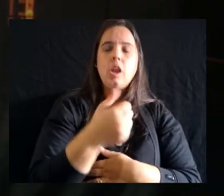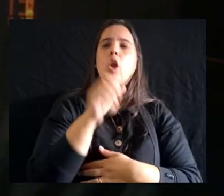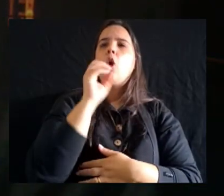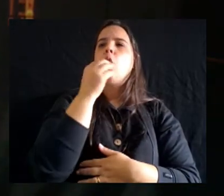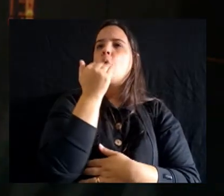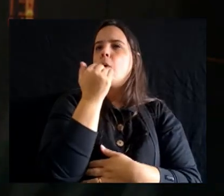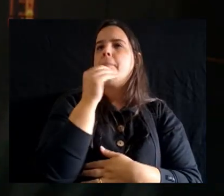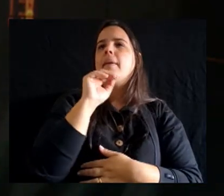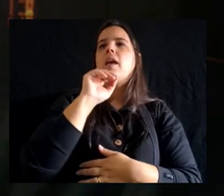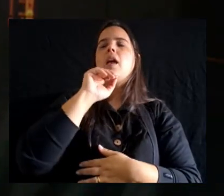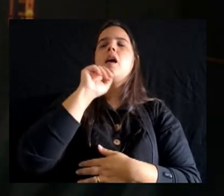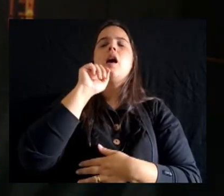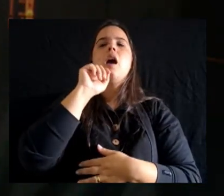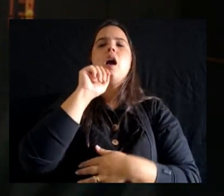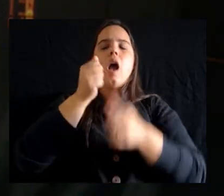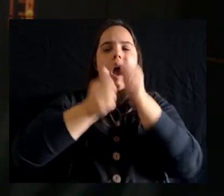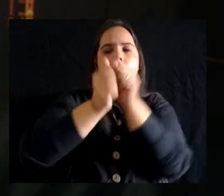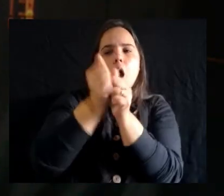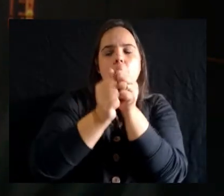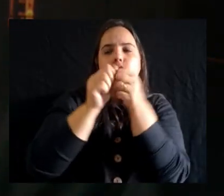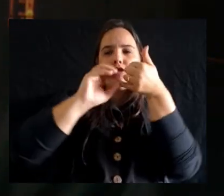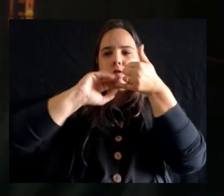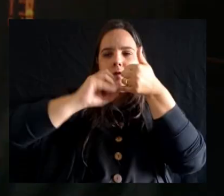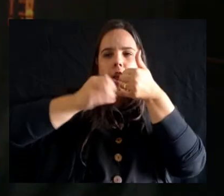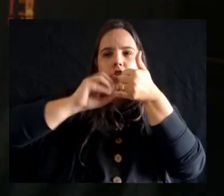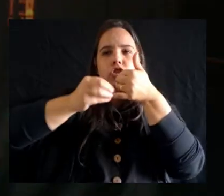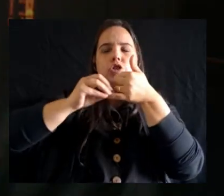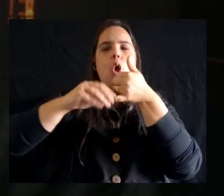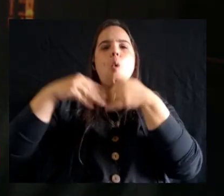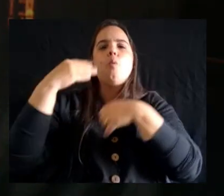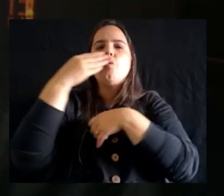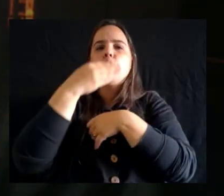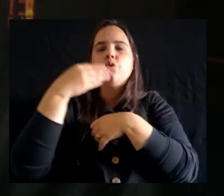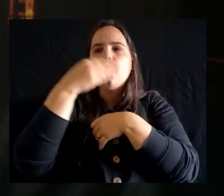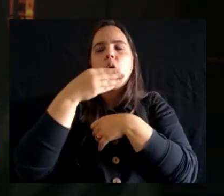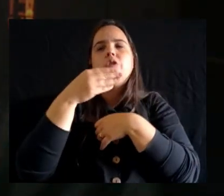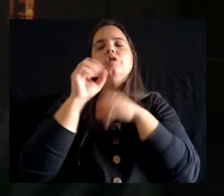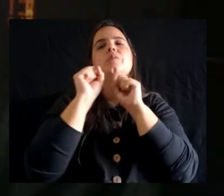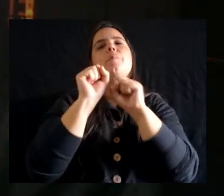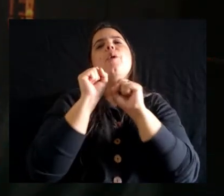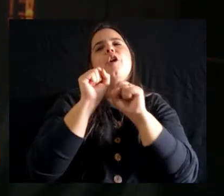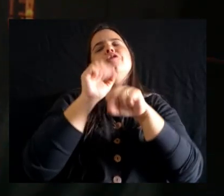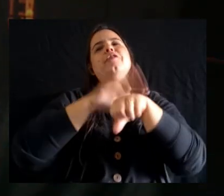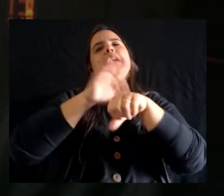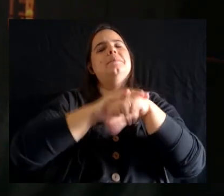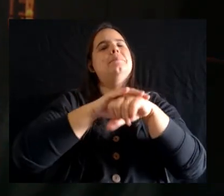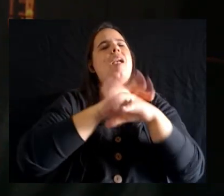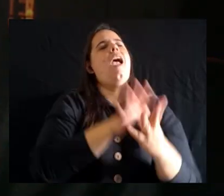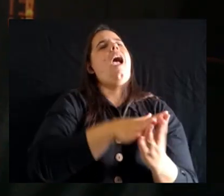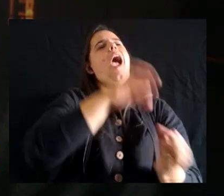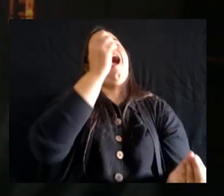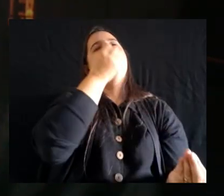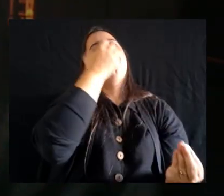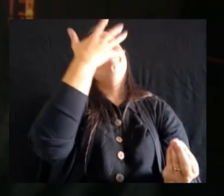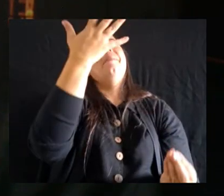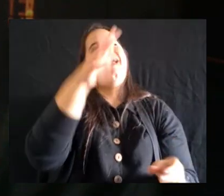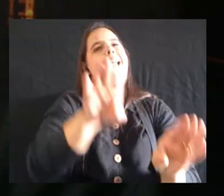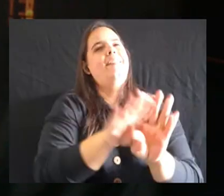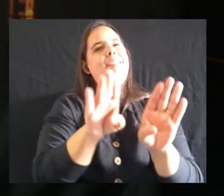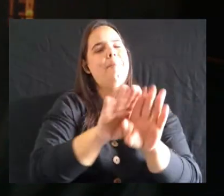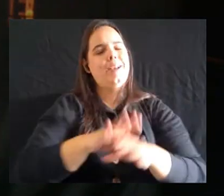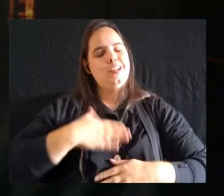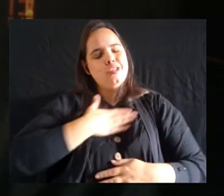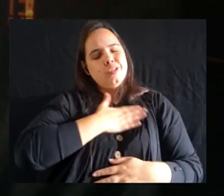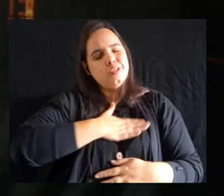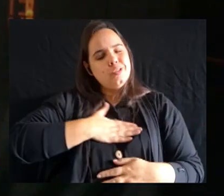leite, um negocinho que tá ali assim de vez em quando faz bem para a alma também, sabe aquela coisa gostosa, né, de aquele quentinho no